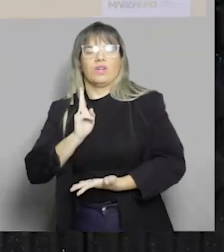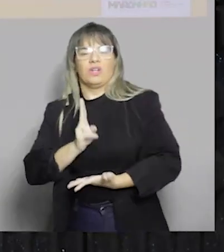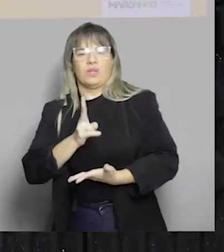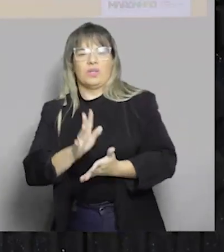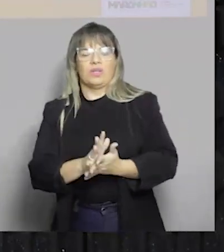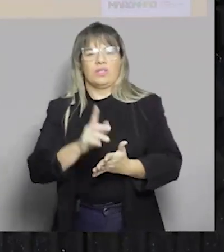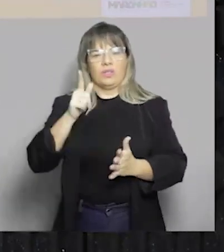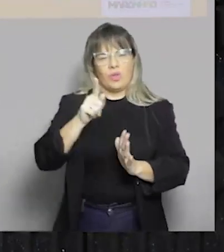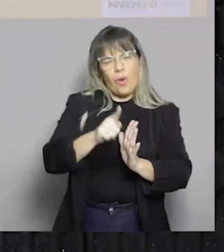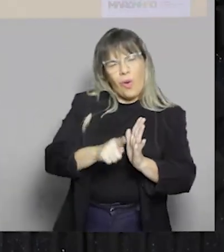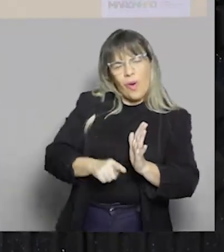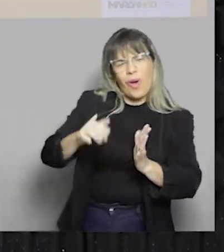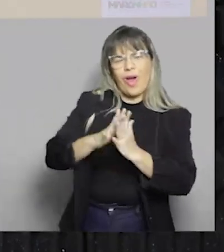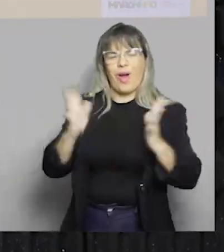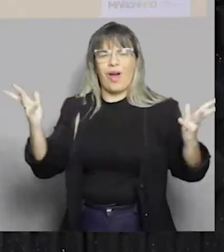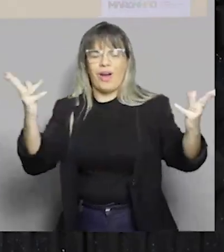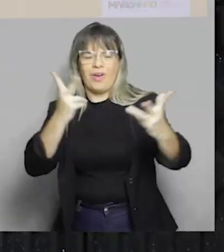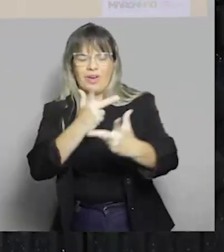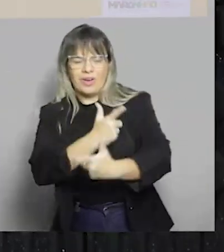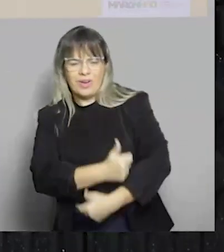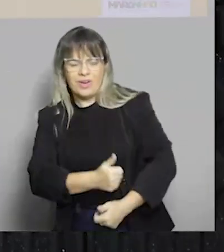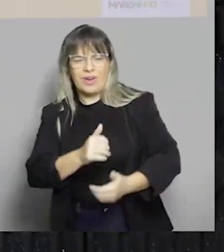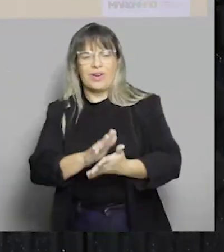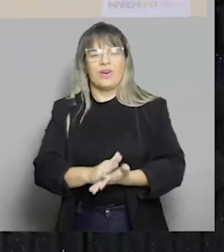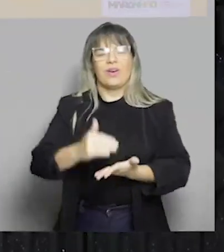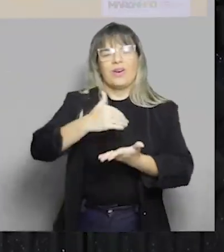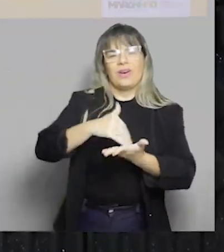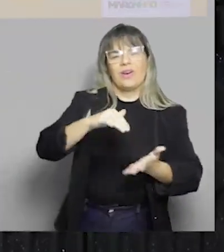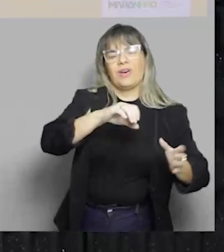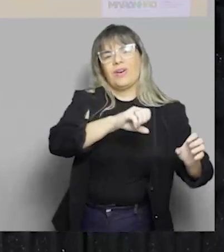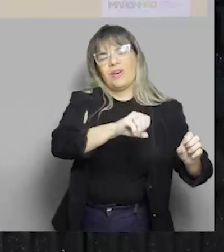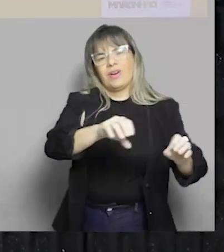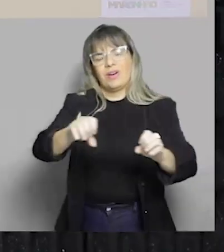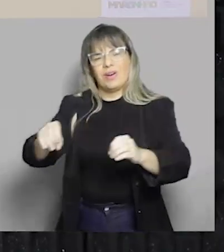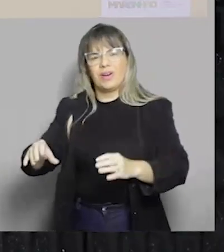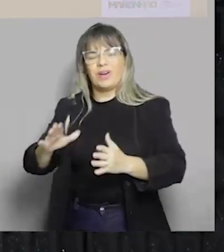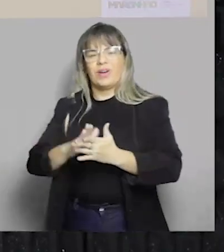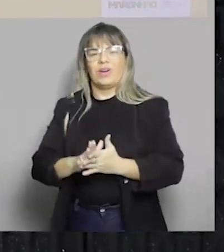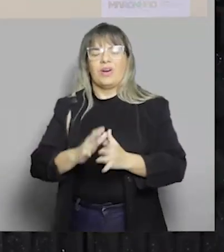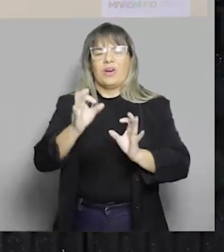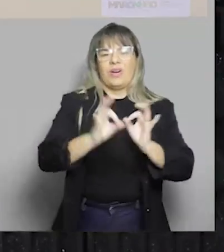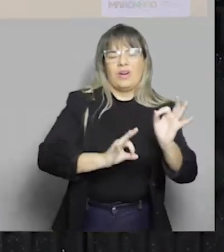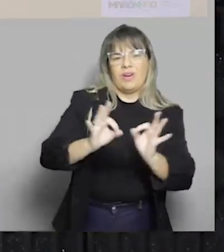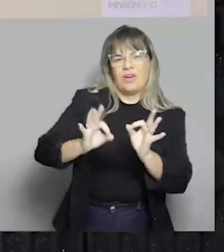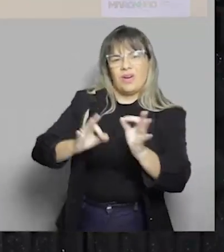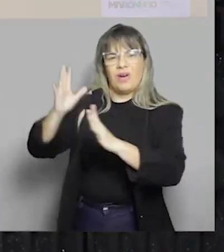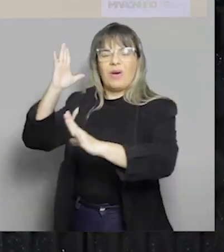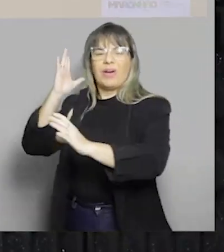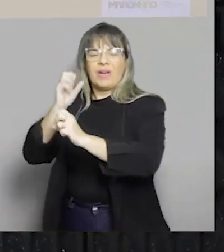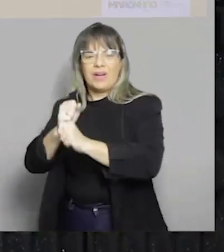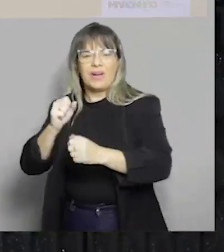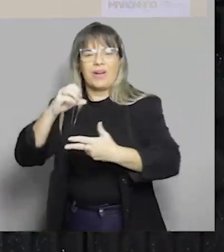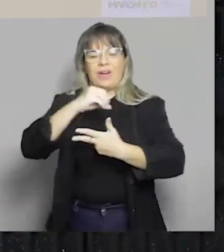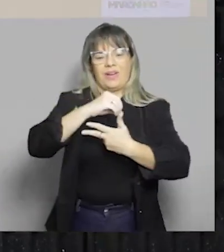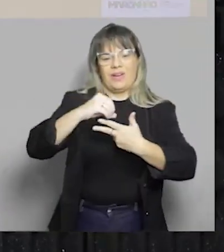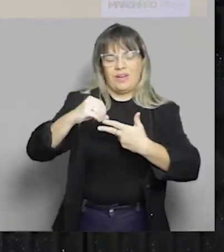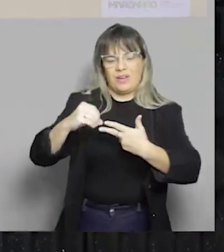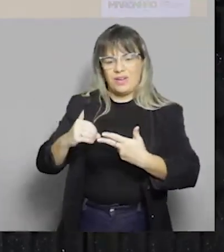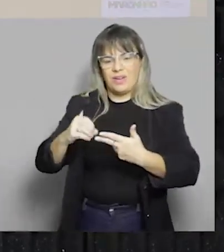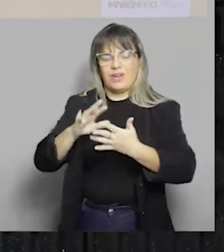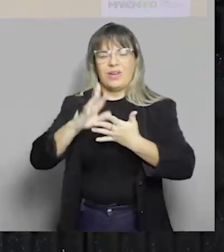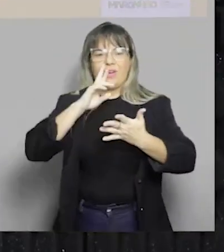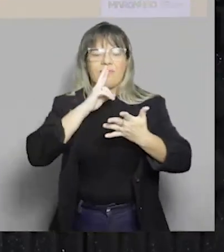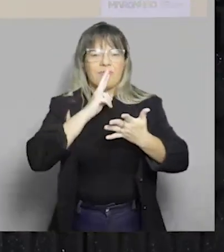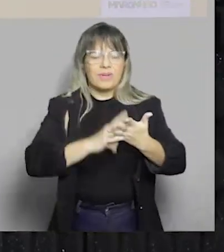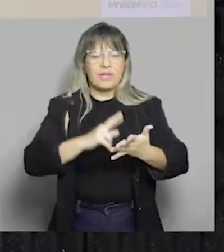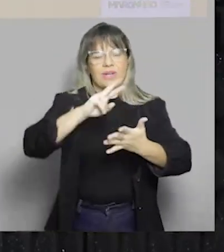esse projeto sensacional, meu estudante, da Secretaria de Educação, um mega preparatório, uma mega revisão para o Enem, a partir da